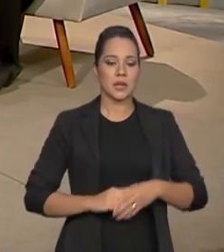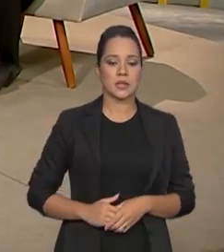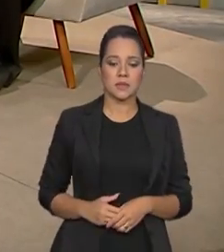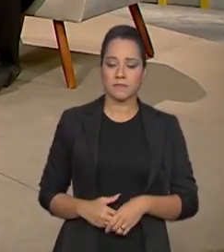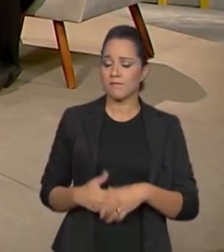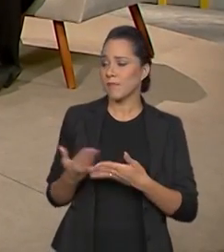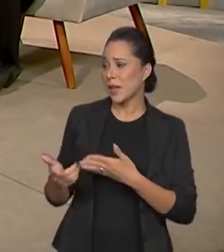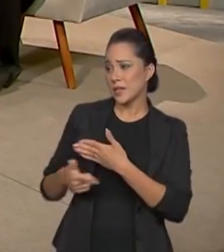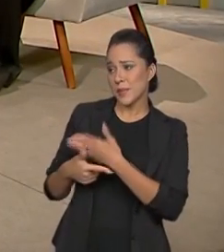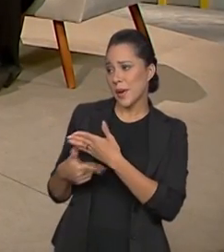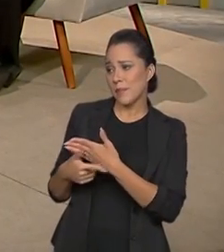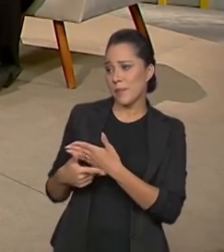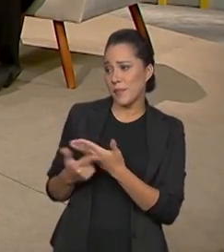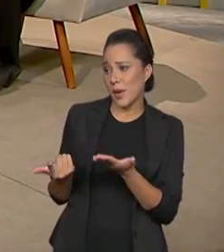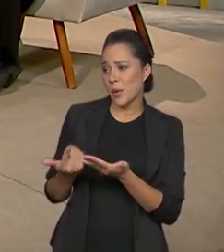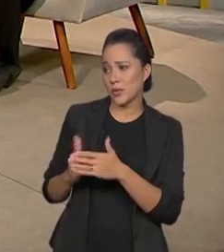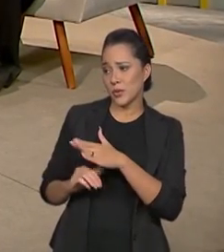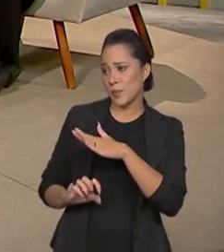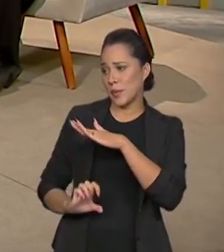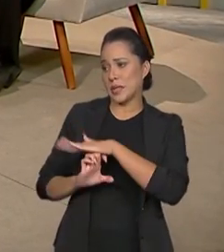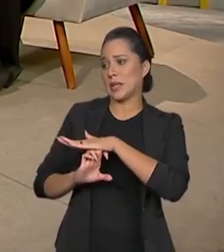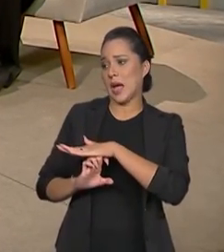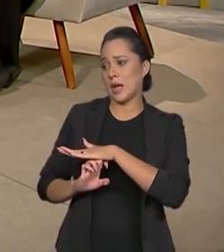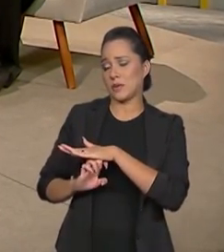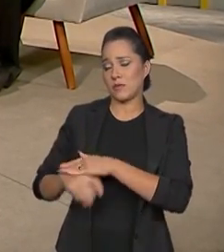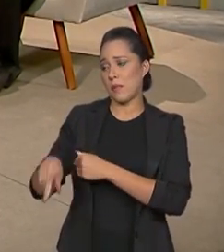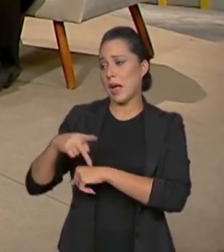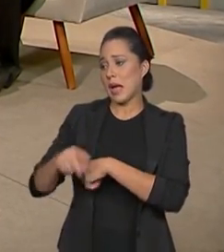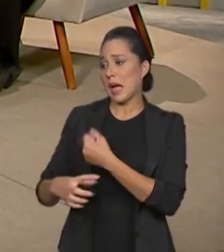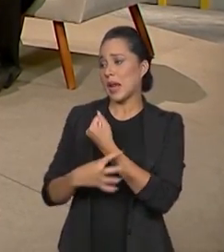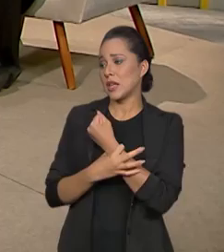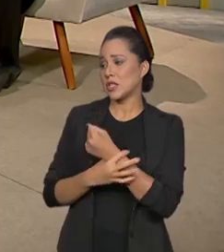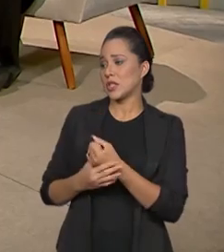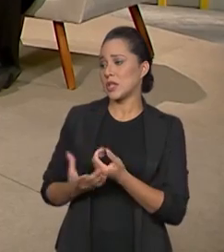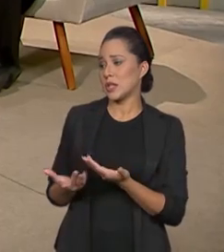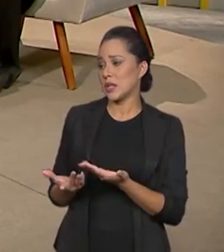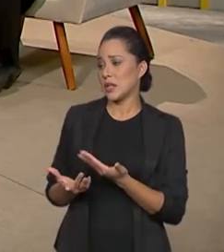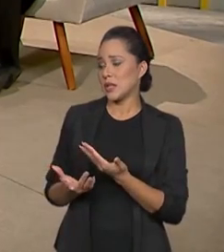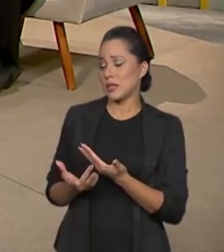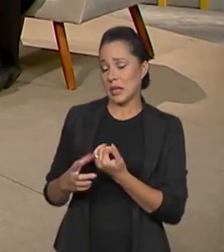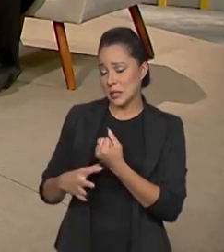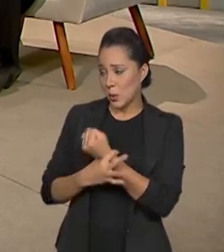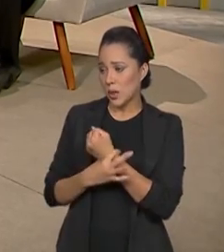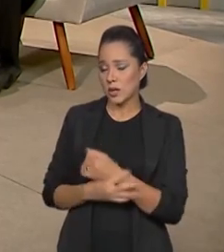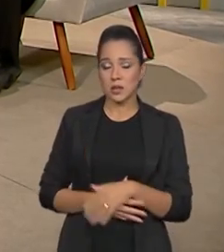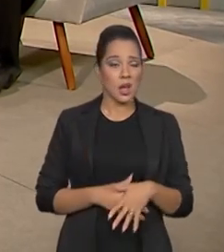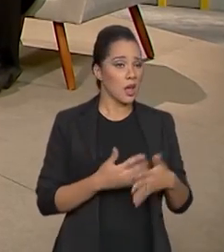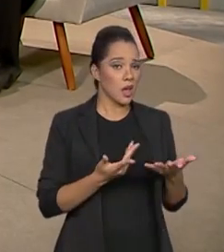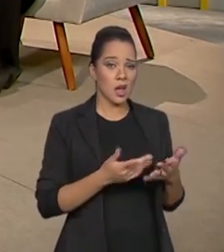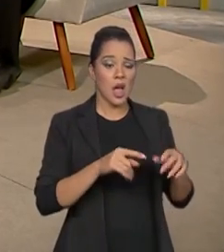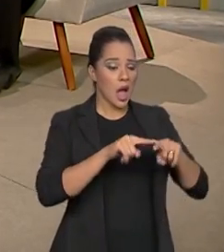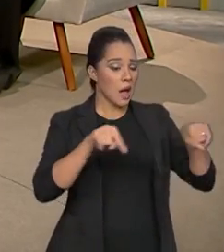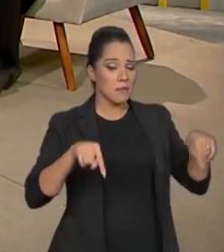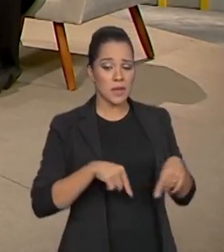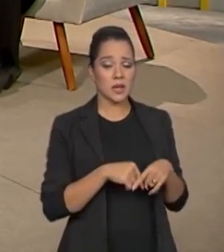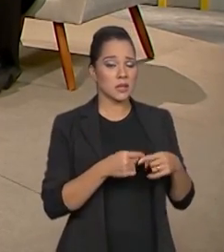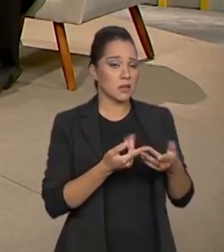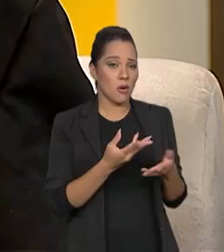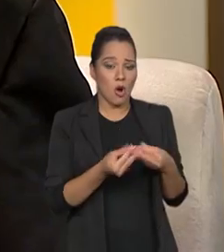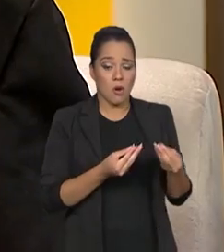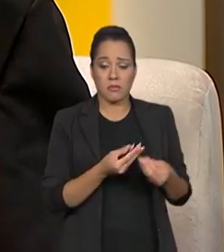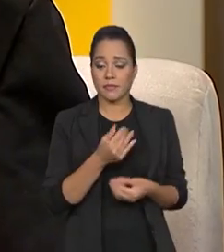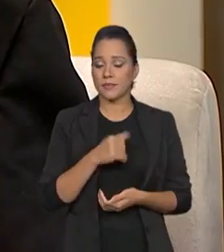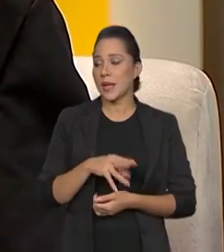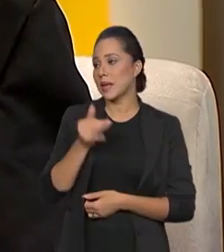porque esse é o papel do estado né garantias questões de segurança vai fazer quer ver um outro exemplo